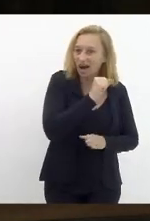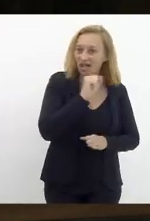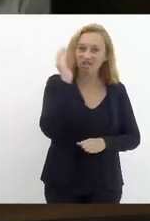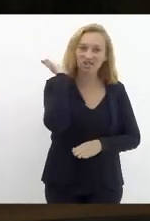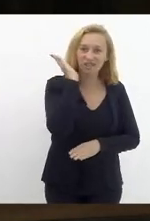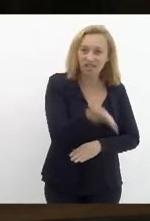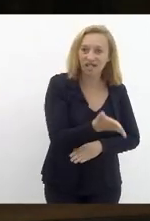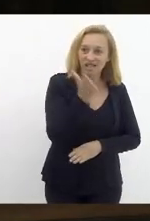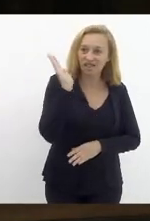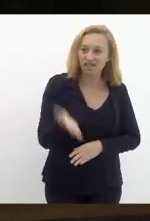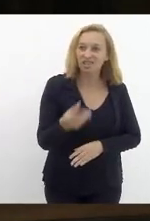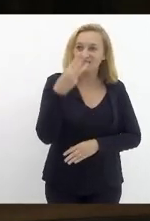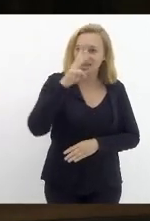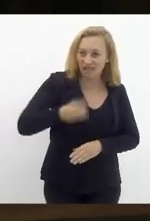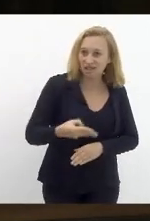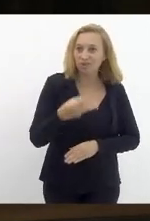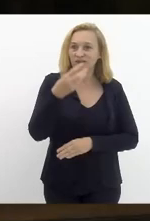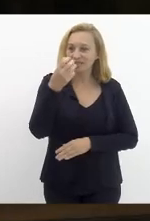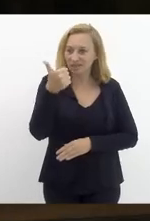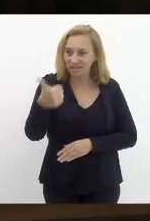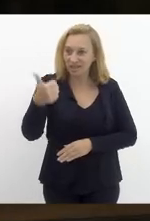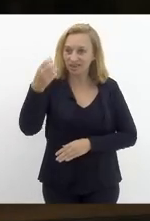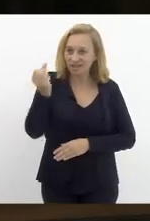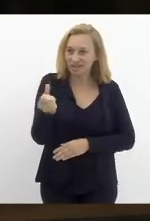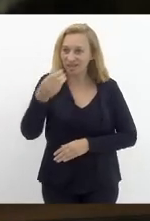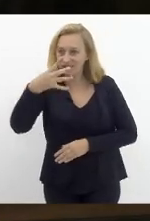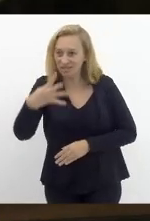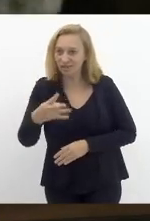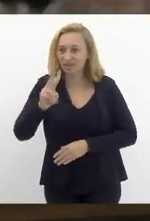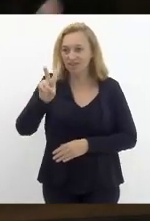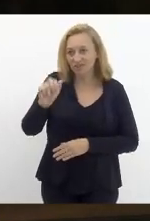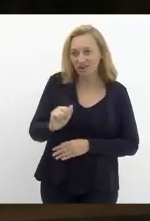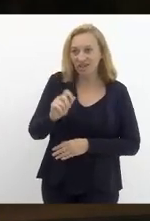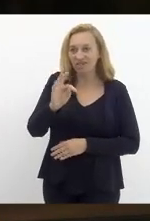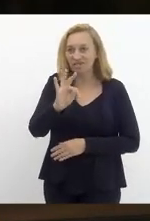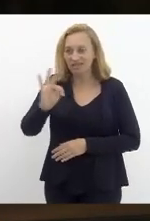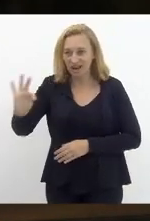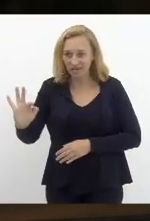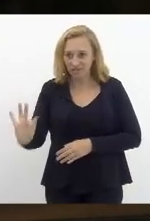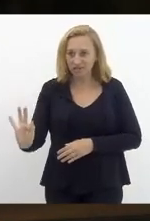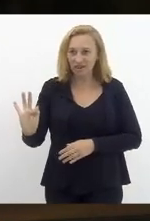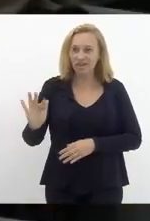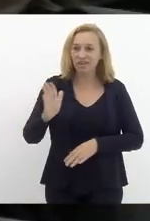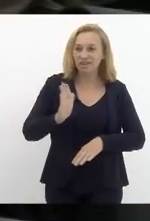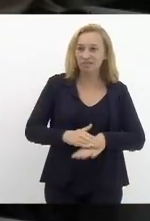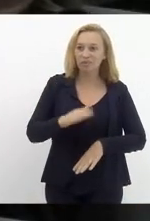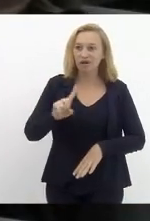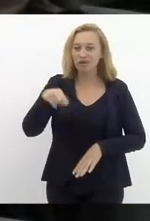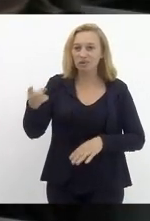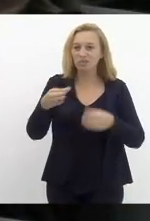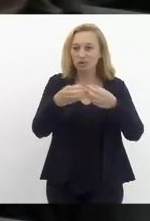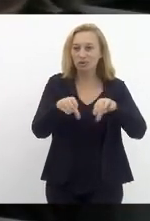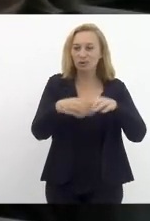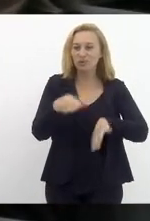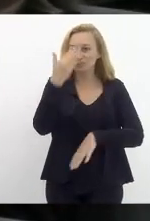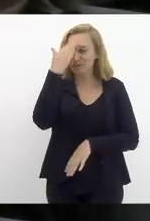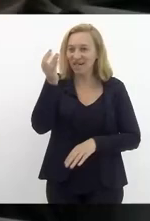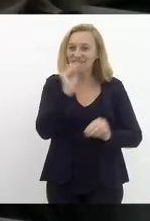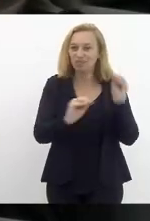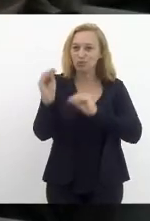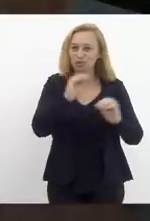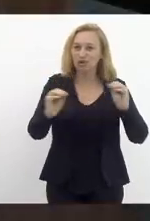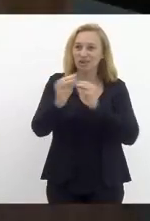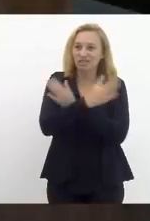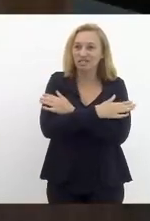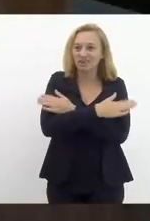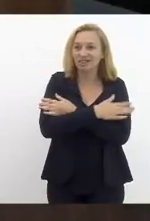direta e já, de 3.164 vagas do TAF, e dos demais concursos. Obrigada, beijo grande, vida